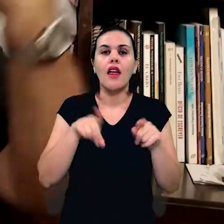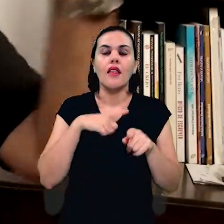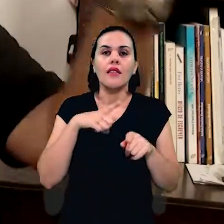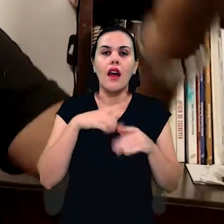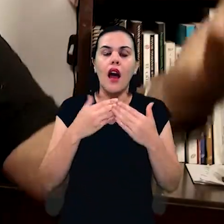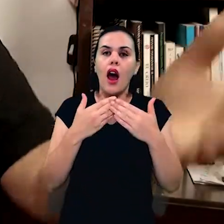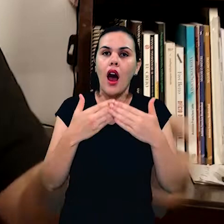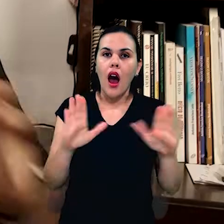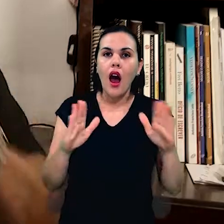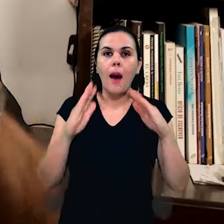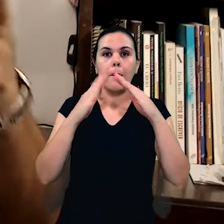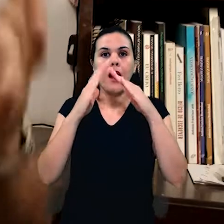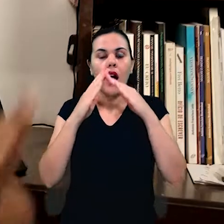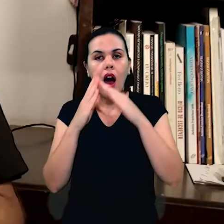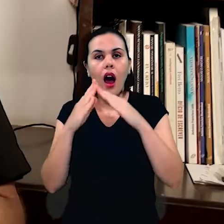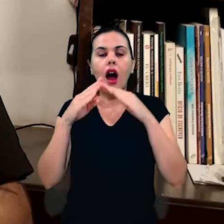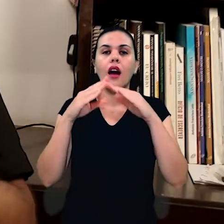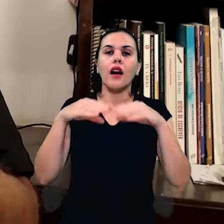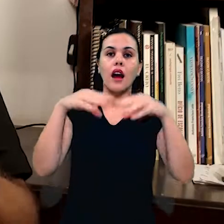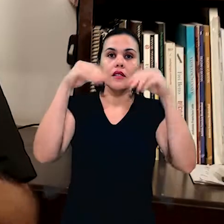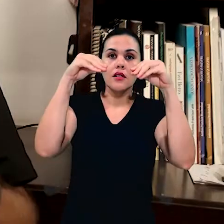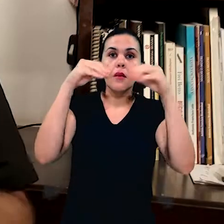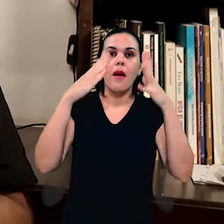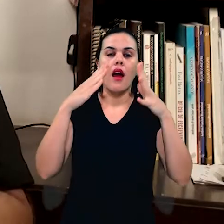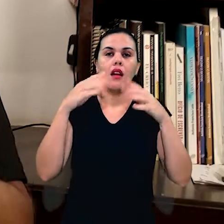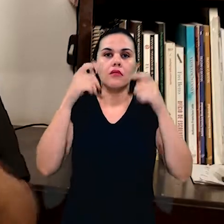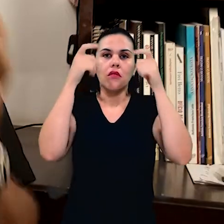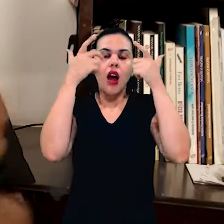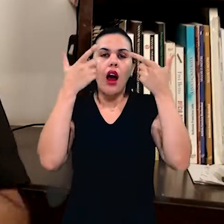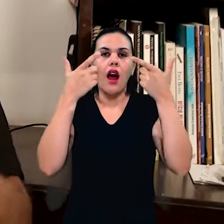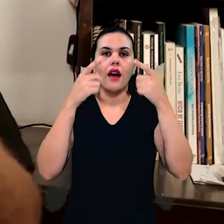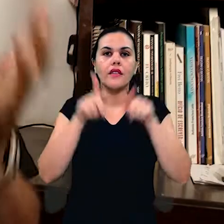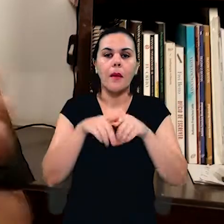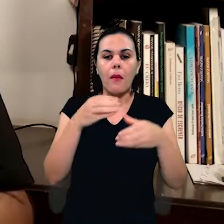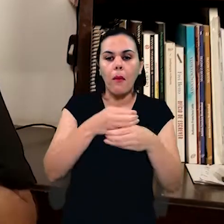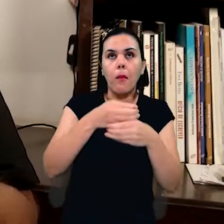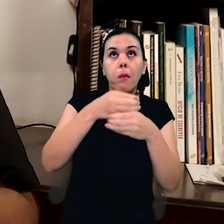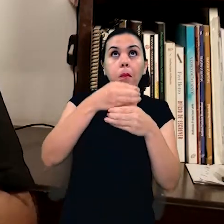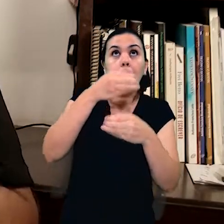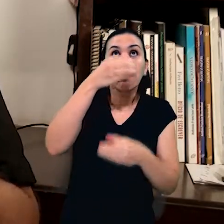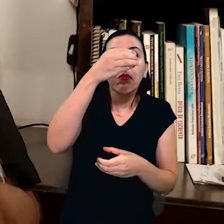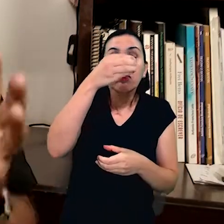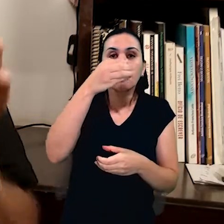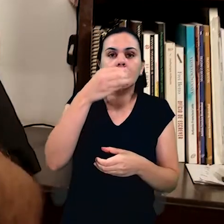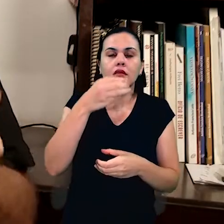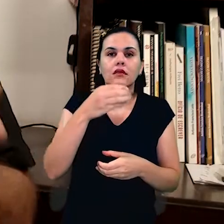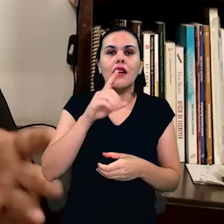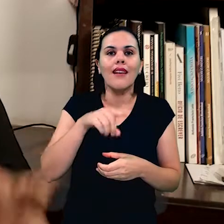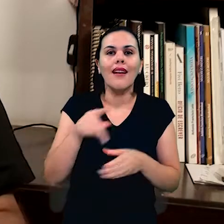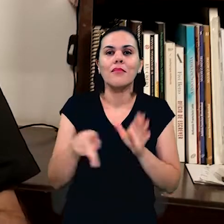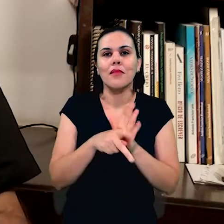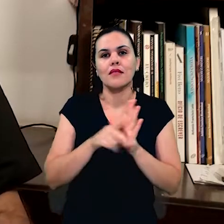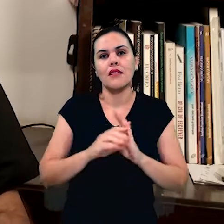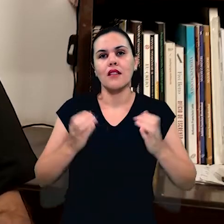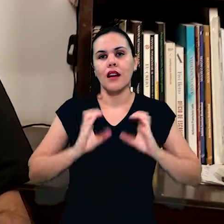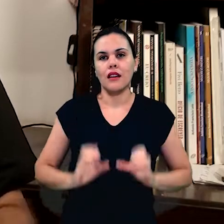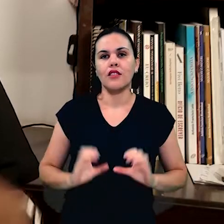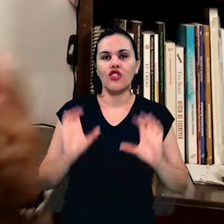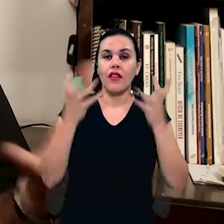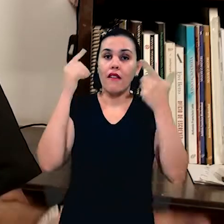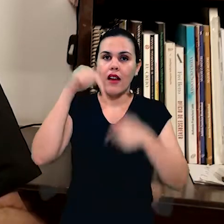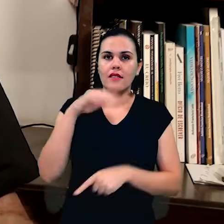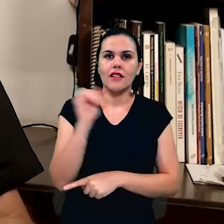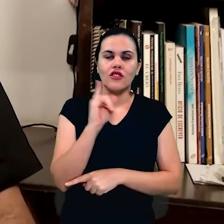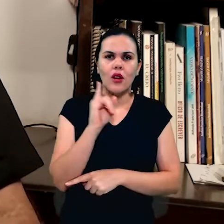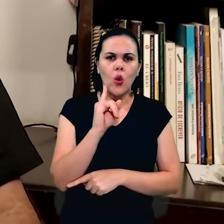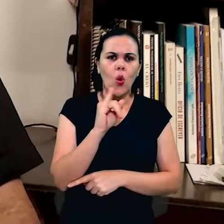império, erguida do mastro e vários eventos que fazem esse, vamos dizer, essa característica da festa de Itanhaém. Nos